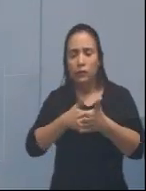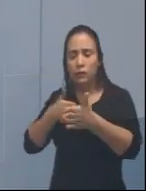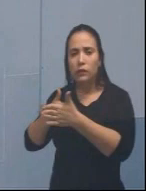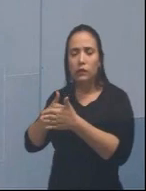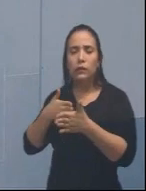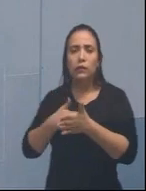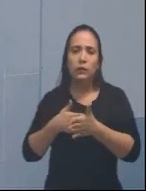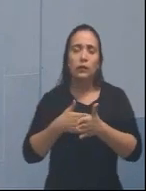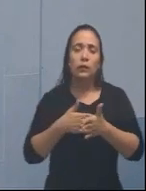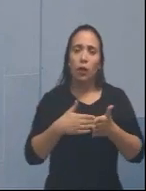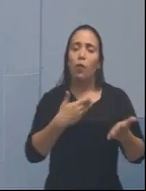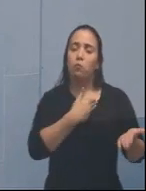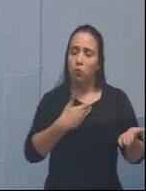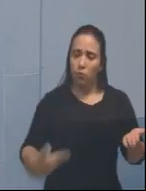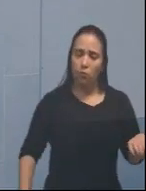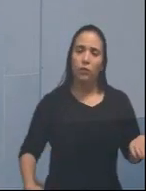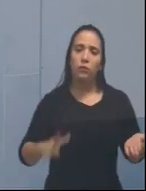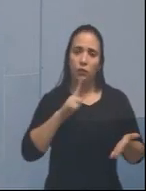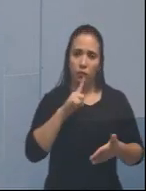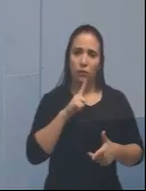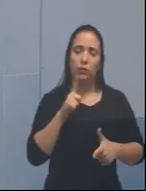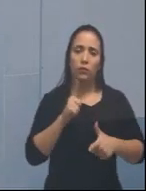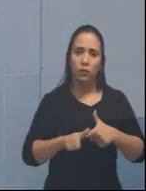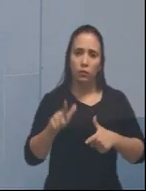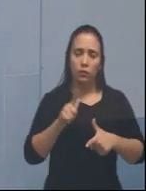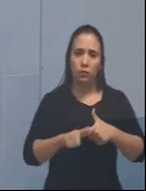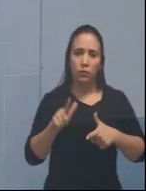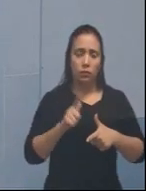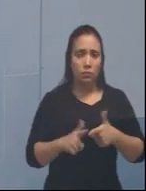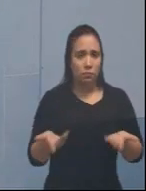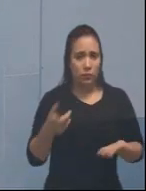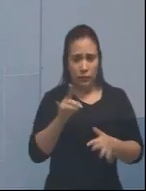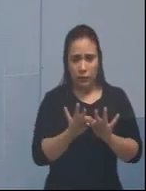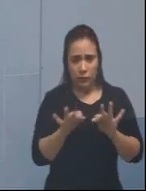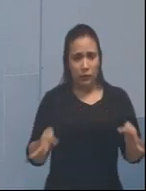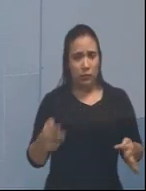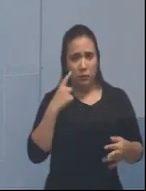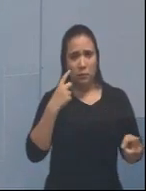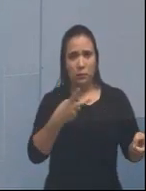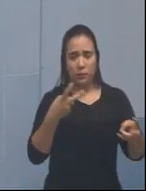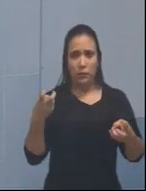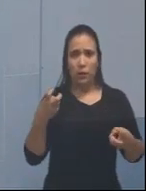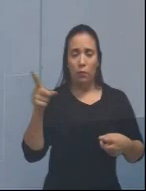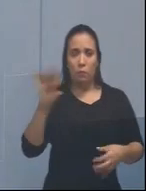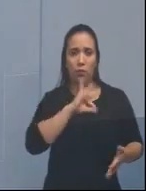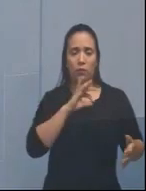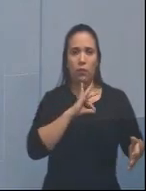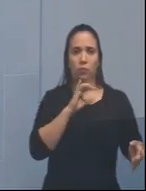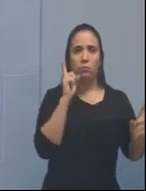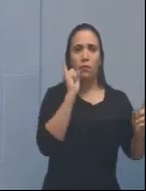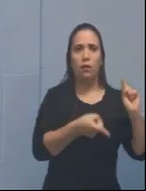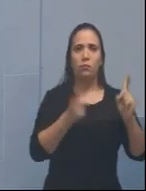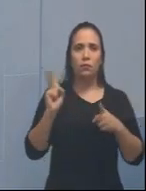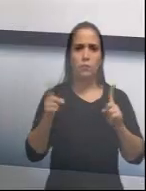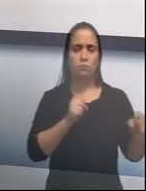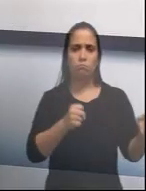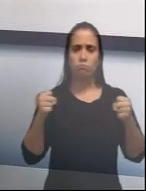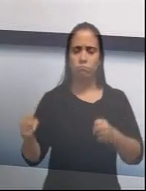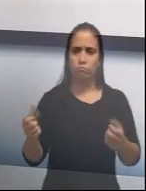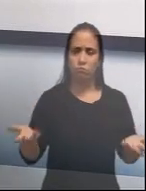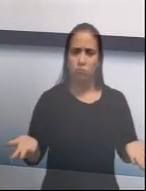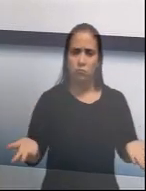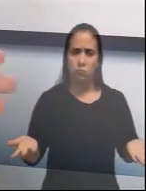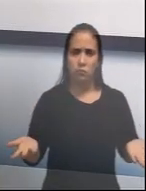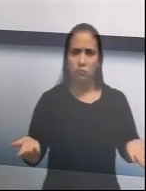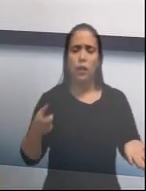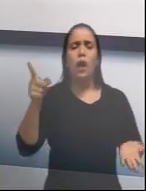estatal, pública, ela é mais cruel. São casos simples aí de excesso de autoridade. Você não precisava ele deixar, o